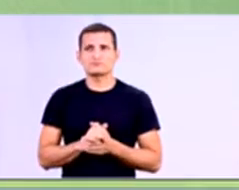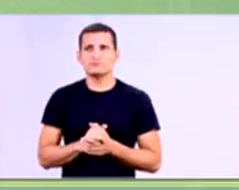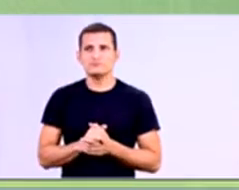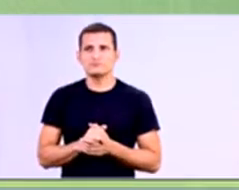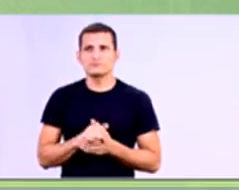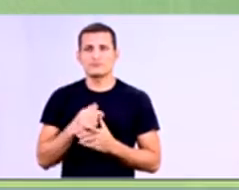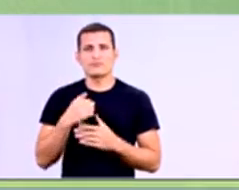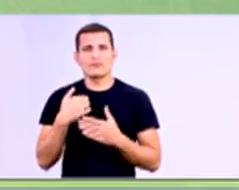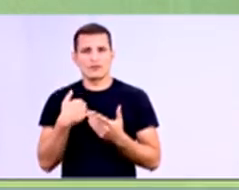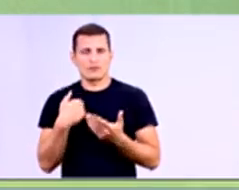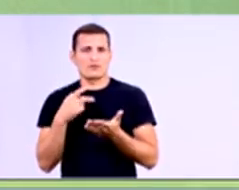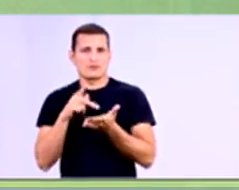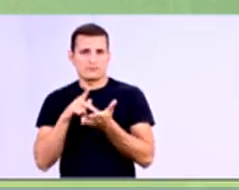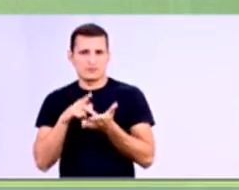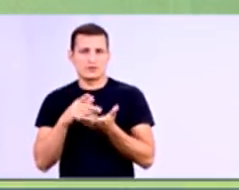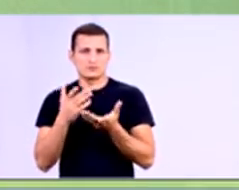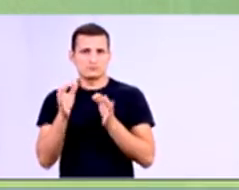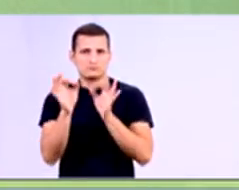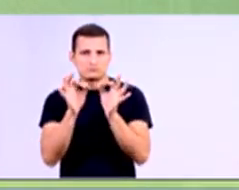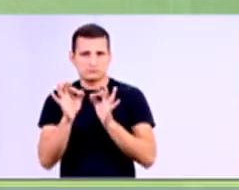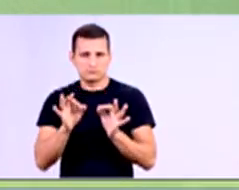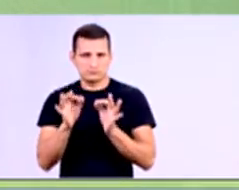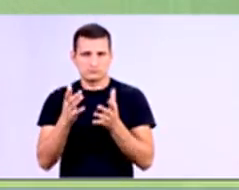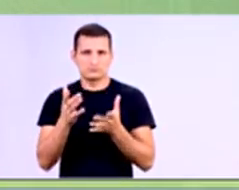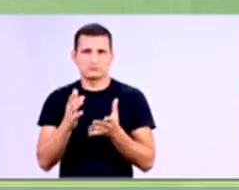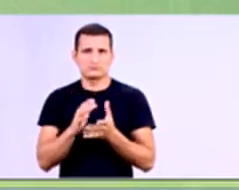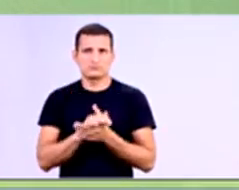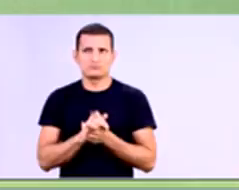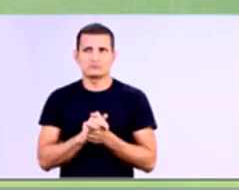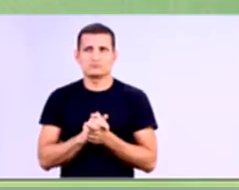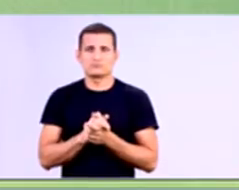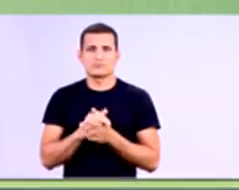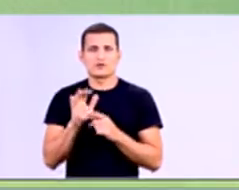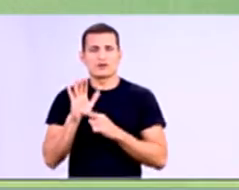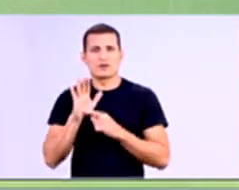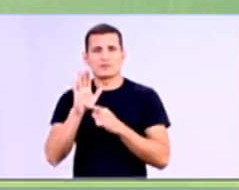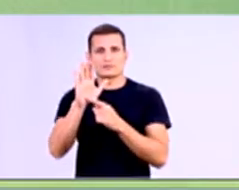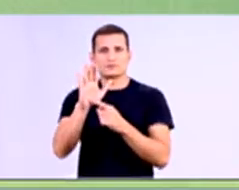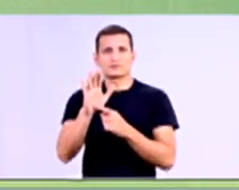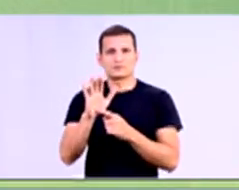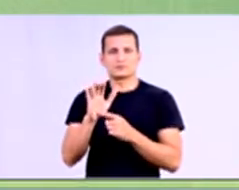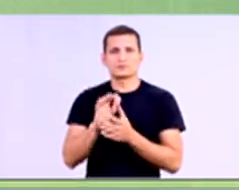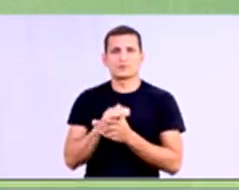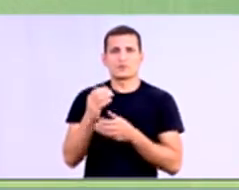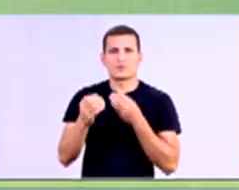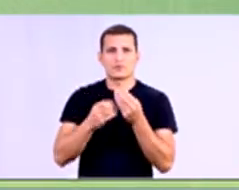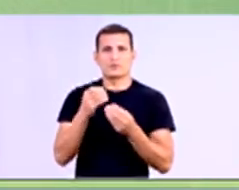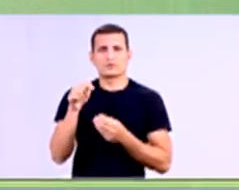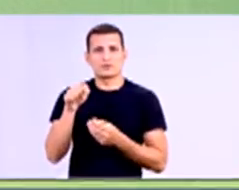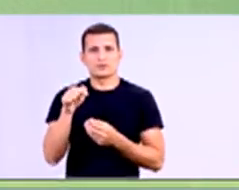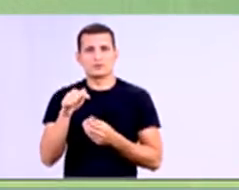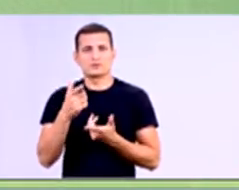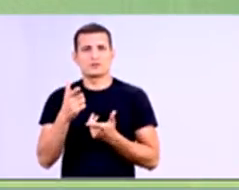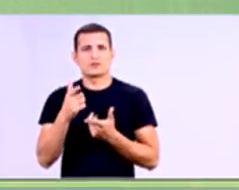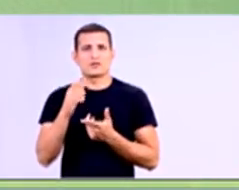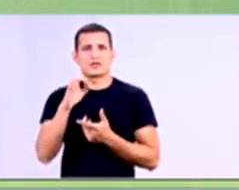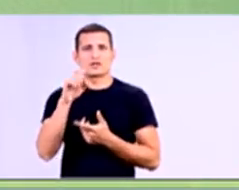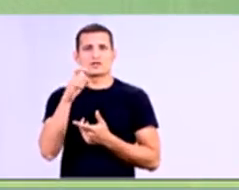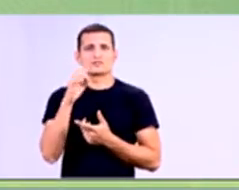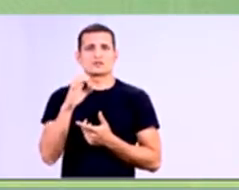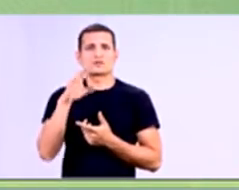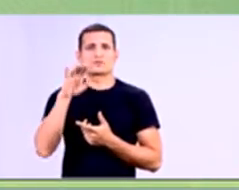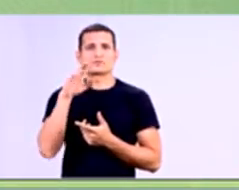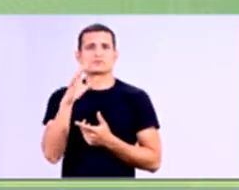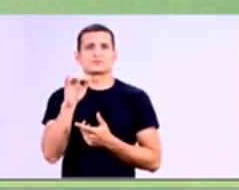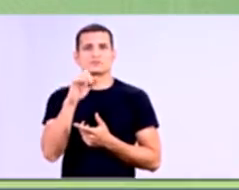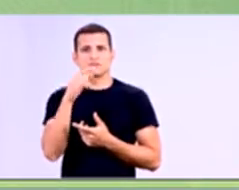na verdade, monto isso daí no momento, eu represento no momento de como se ele estivesse em execução. A